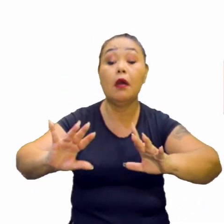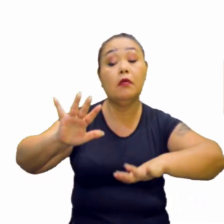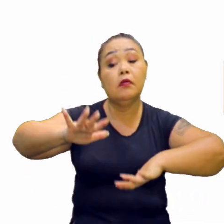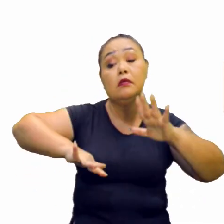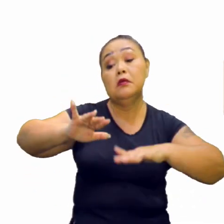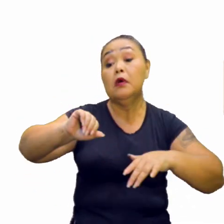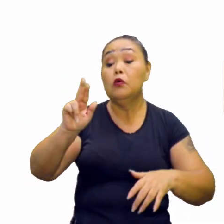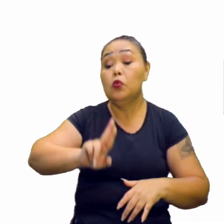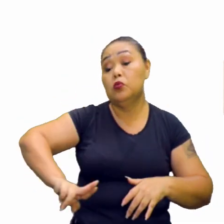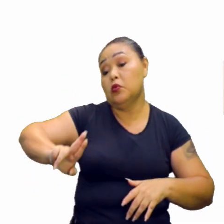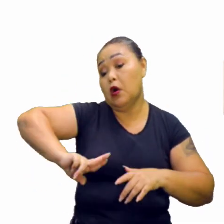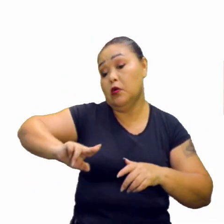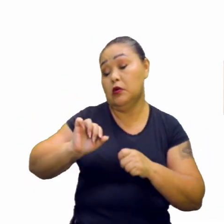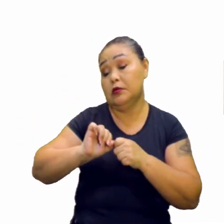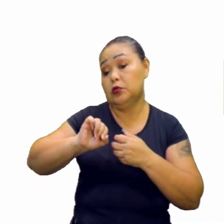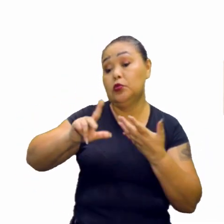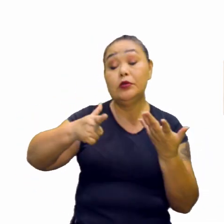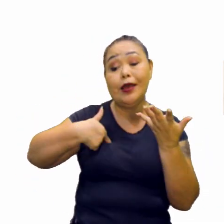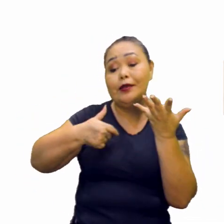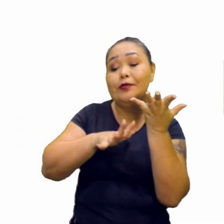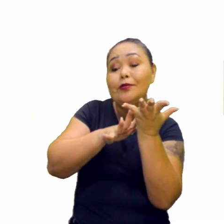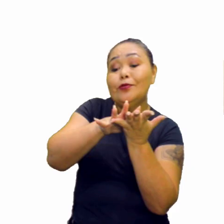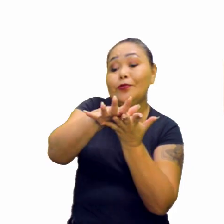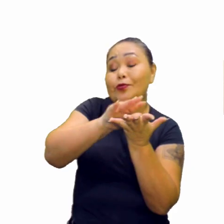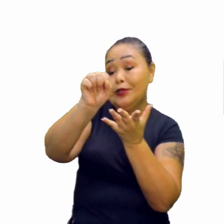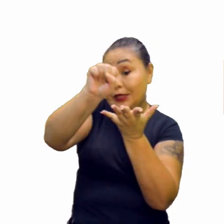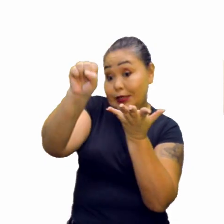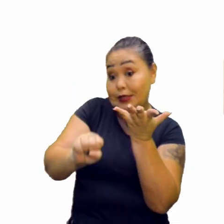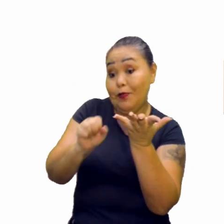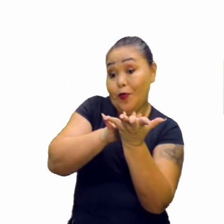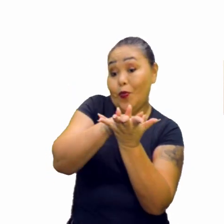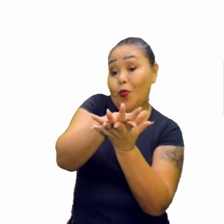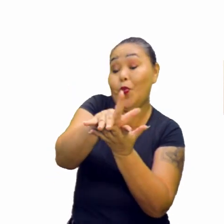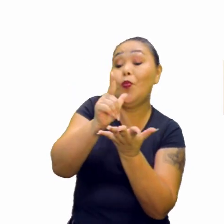de sistema de irrigação. E aí tem a poda